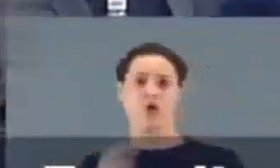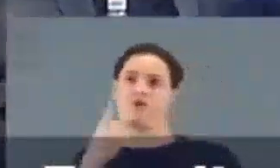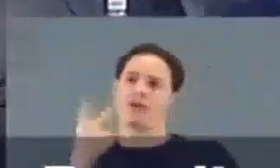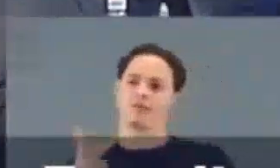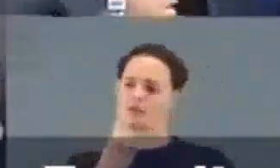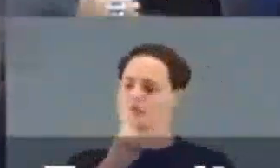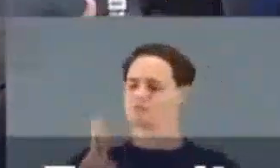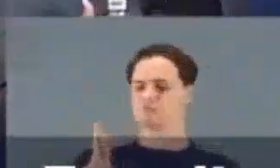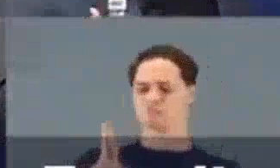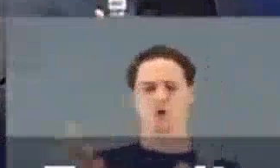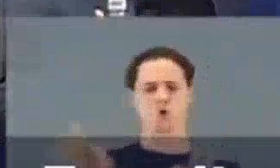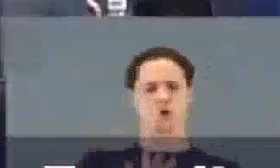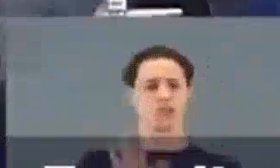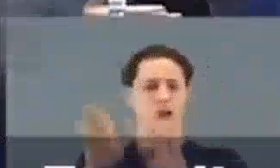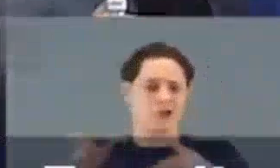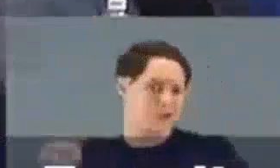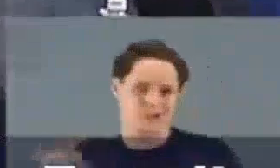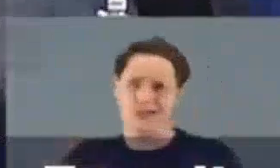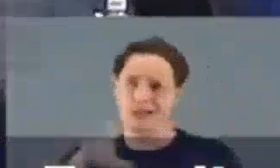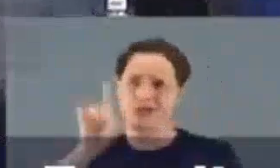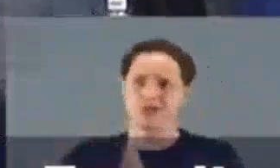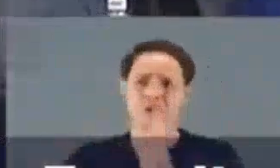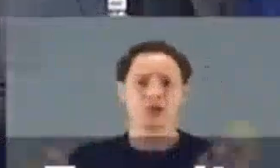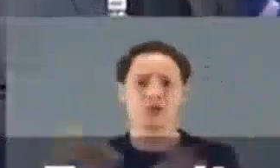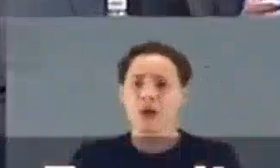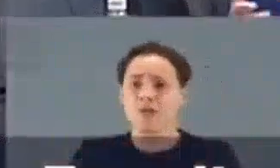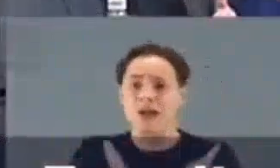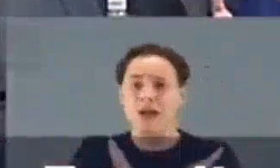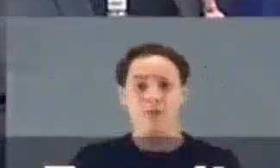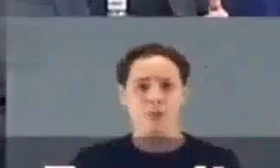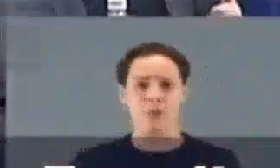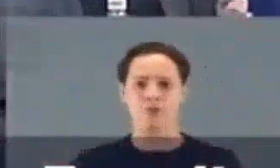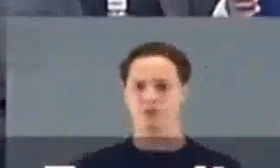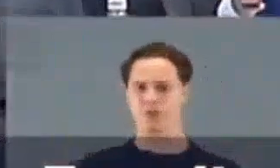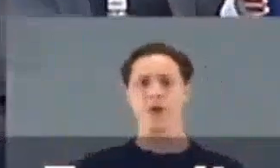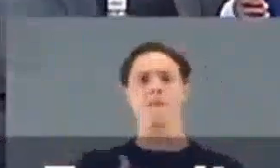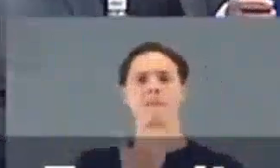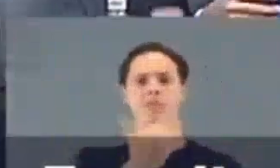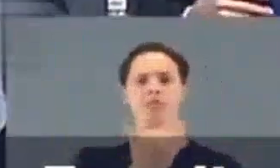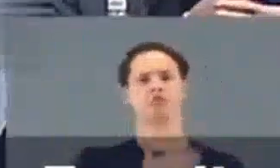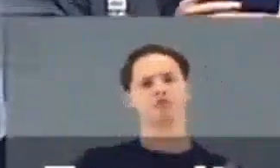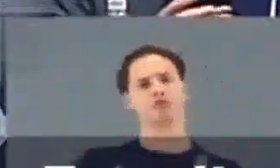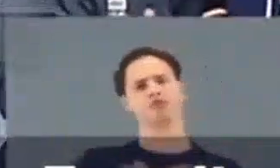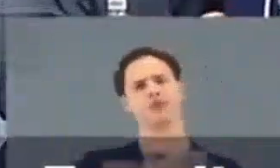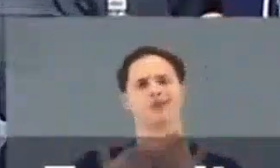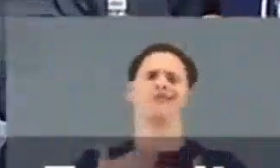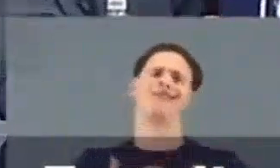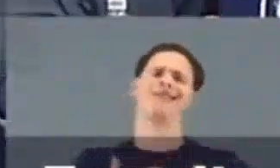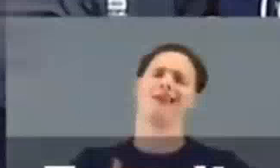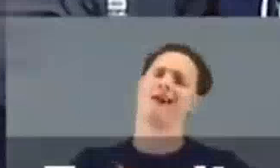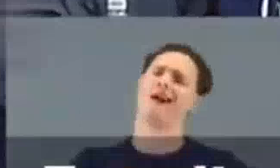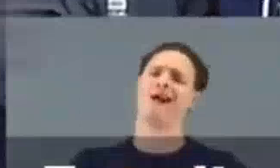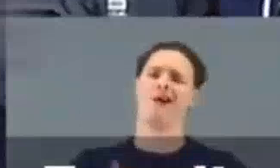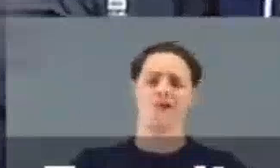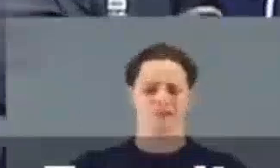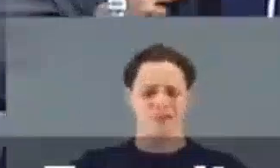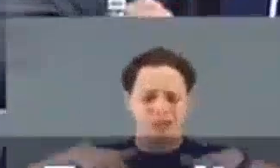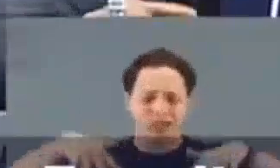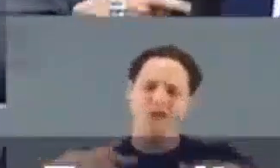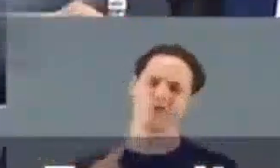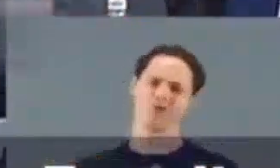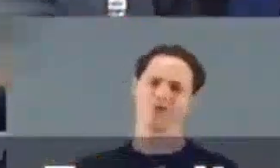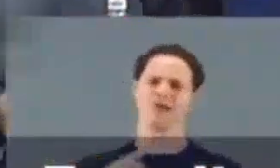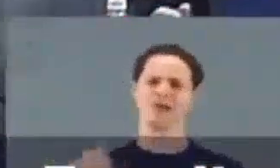resposta dele já foi suficiente. Eu vou pedir a todos que tenham calma no plenário, porque nós